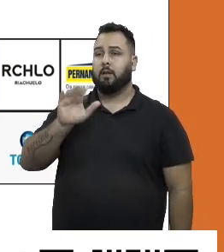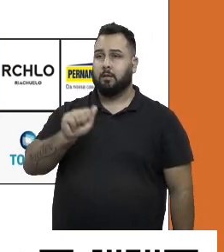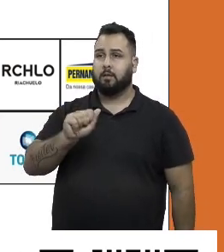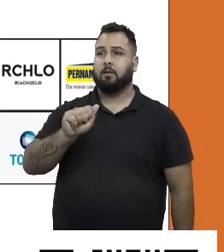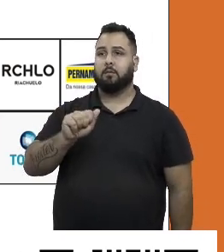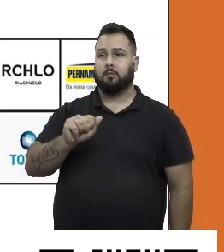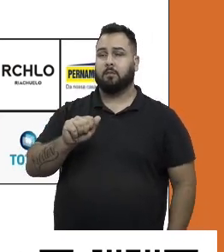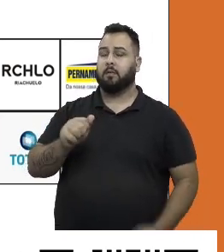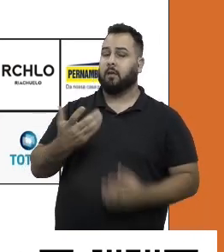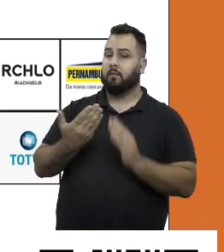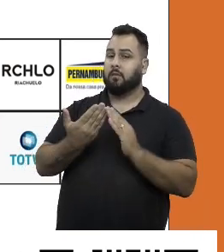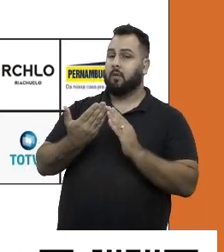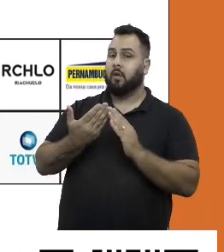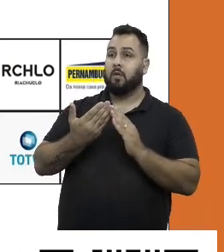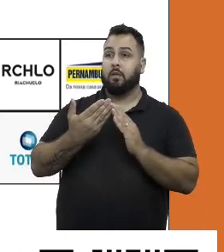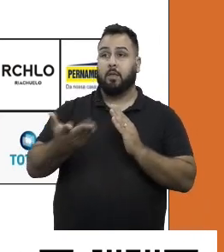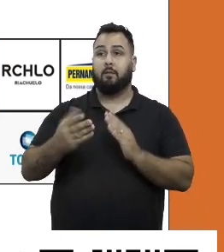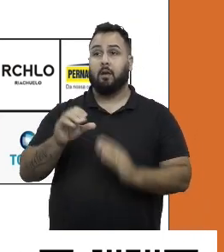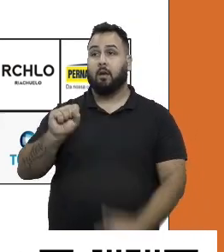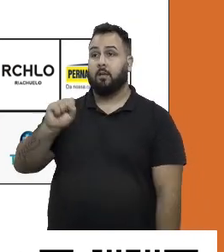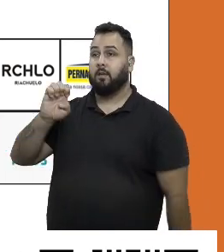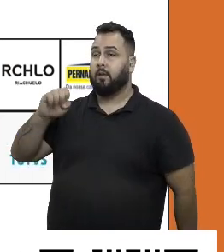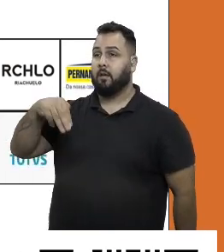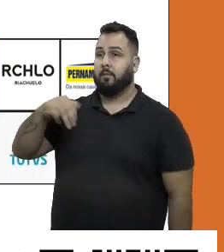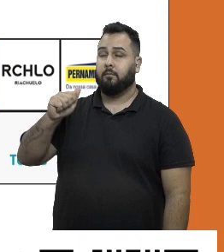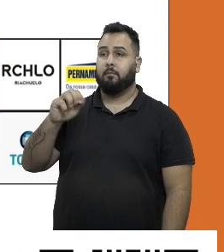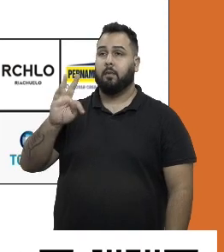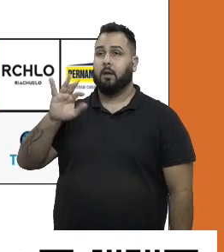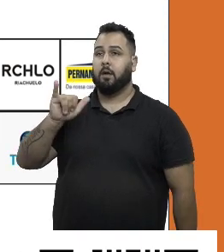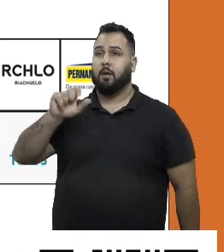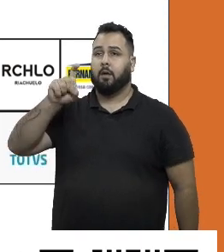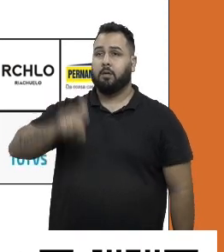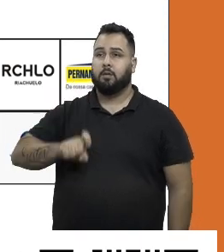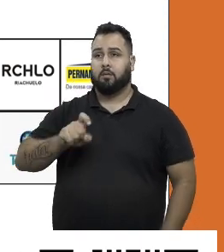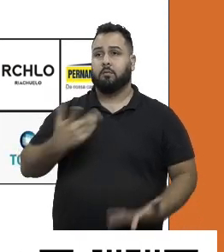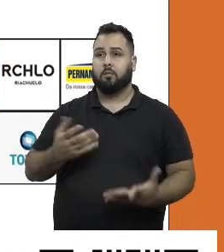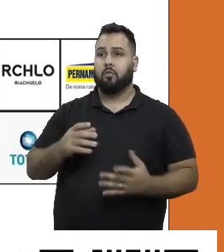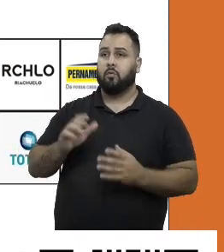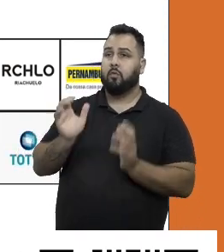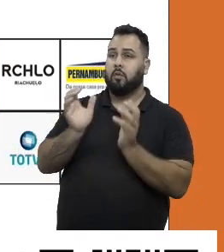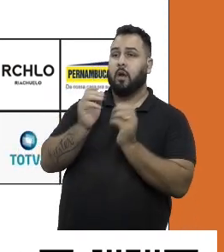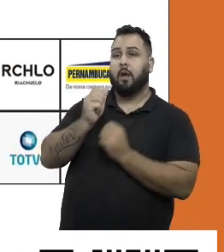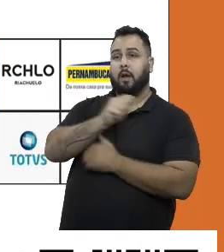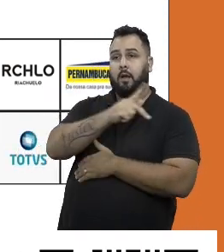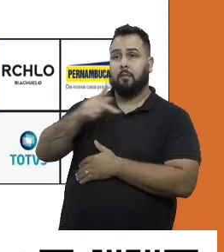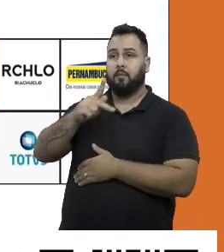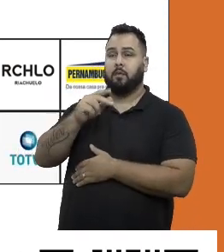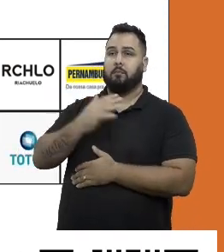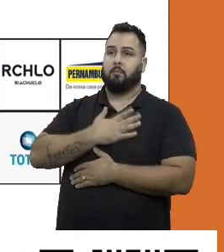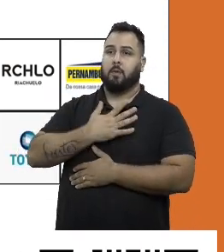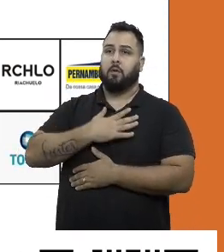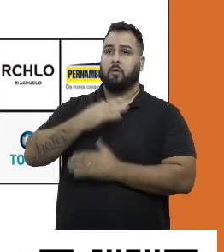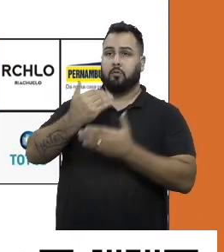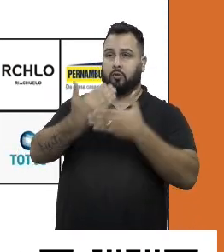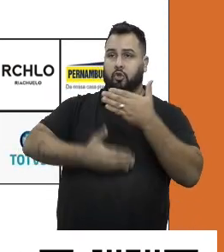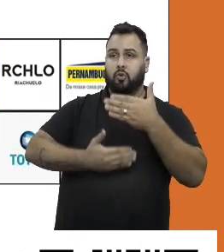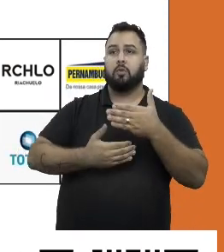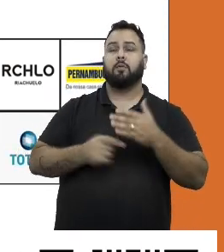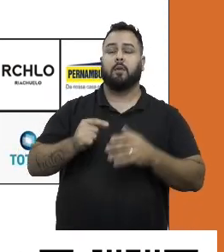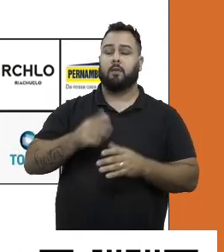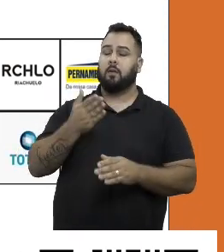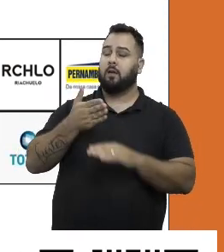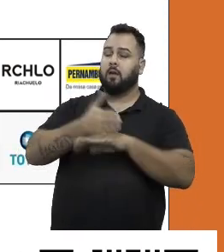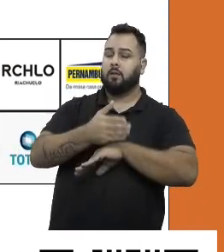tava do outro lado da mesa pra ser mãe mas onde eu era cliente o app meu desconto do grupão de açúcar não sei quem aqui já conheceu o entra na loja